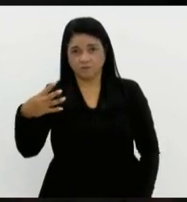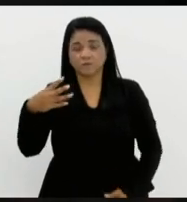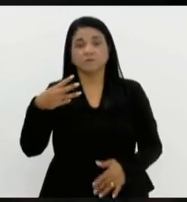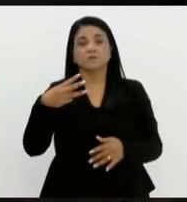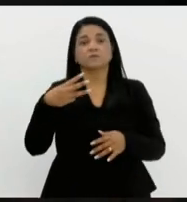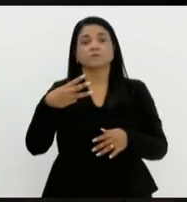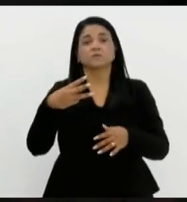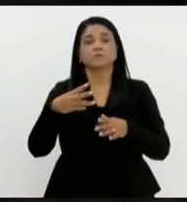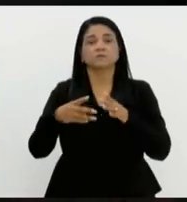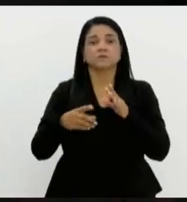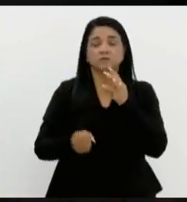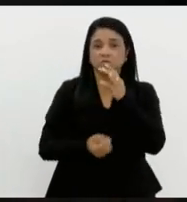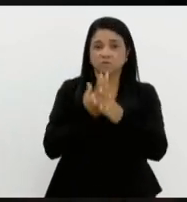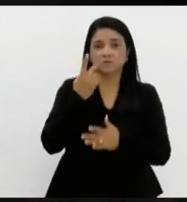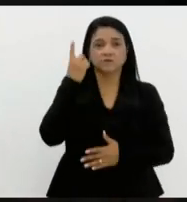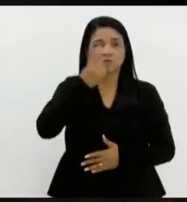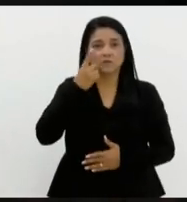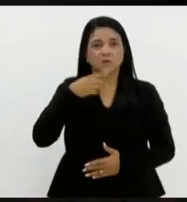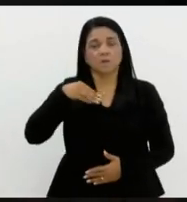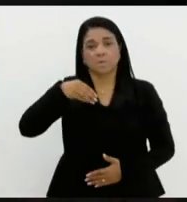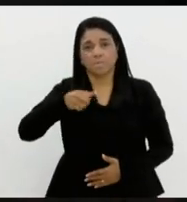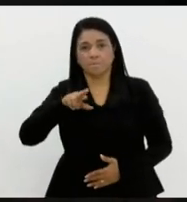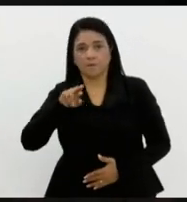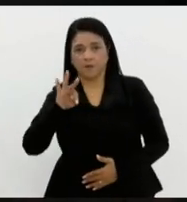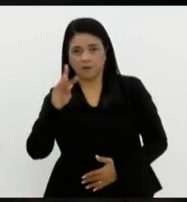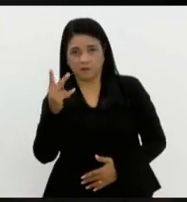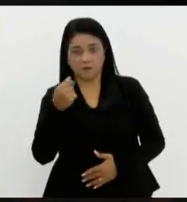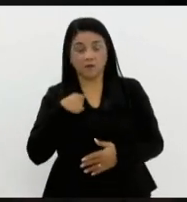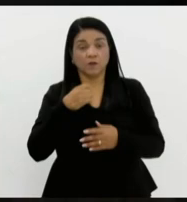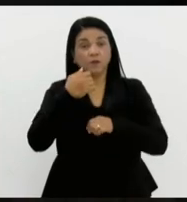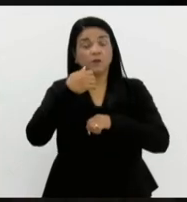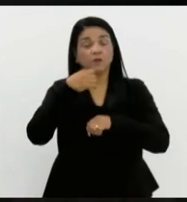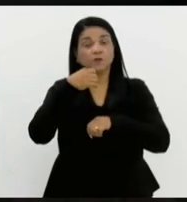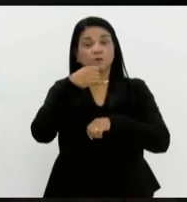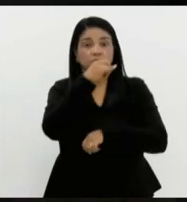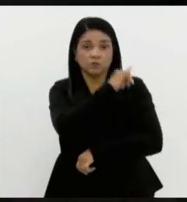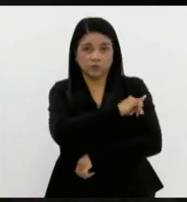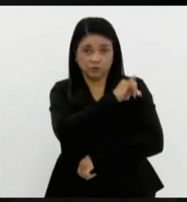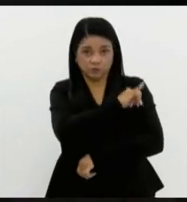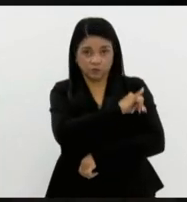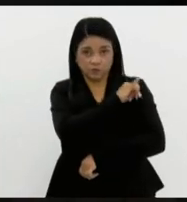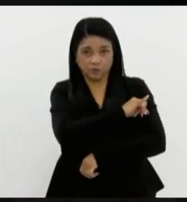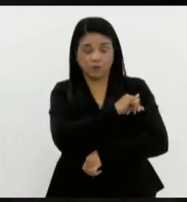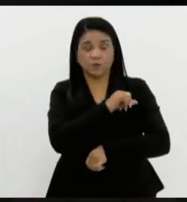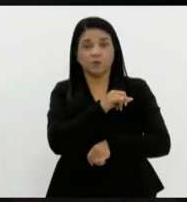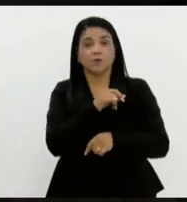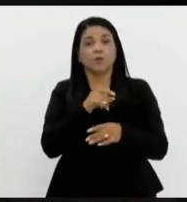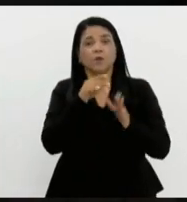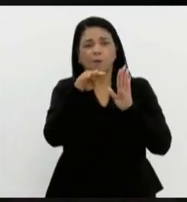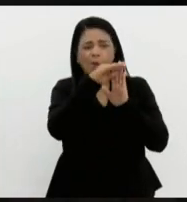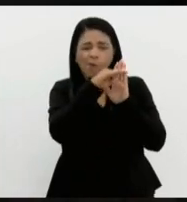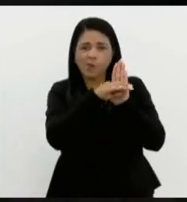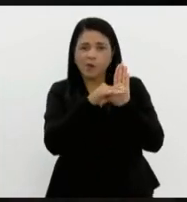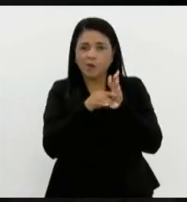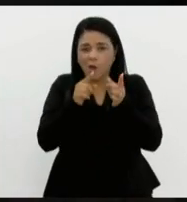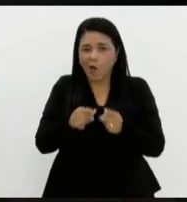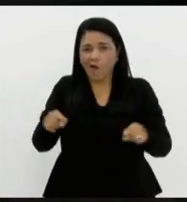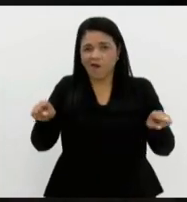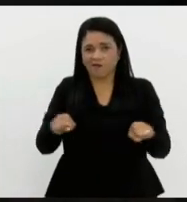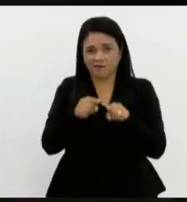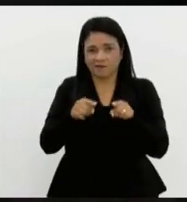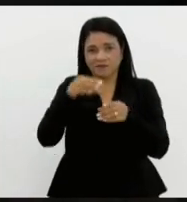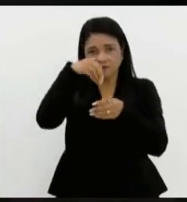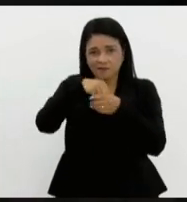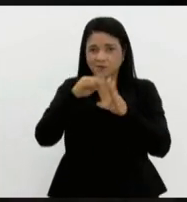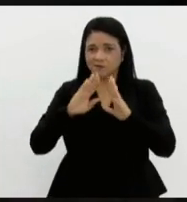autoria da deputada Marta Rocha, que institui no âmbito do Rio de Janeiro o programa Orquestra nas Escolas e dá outras